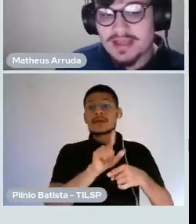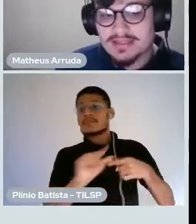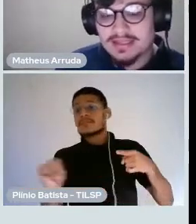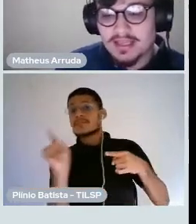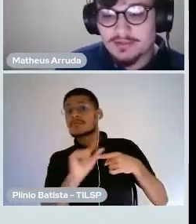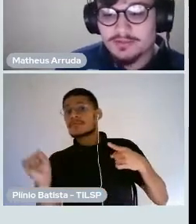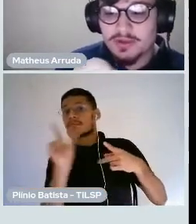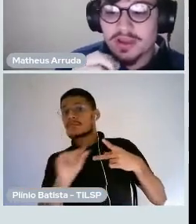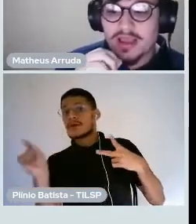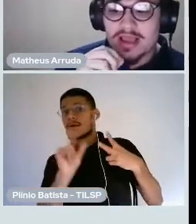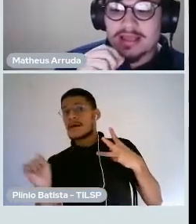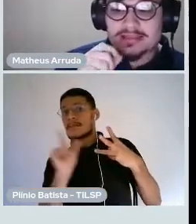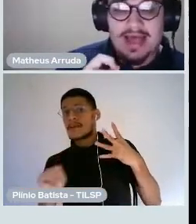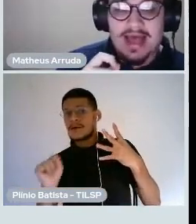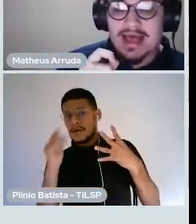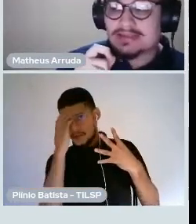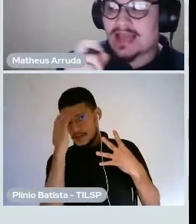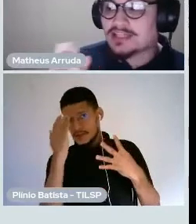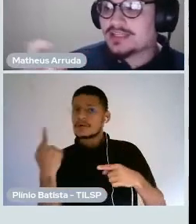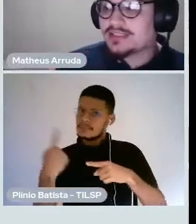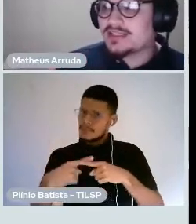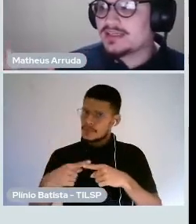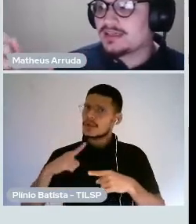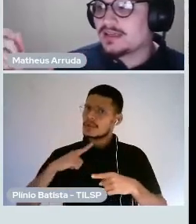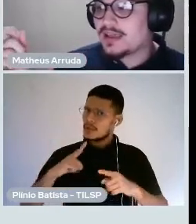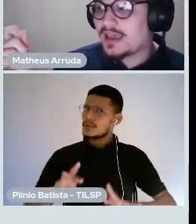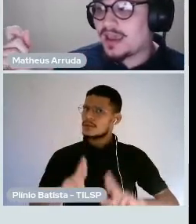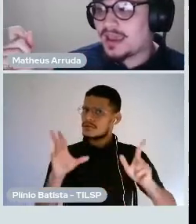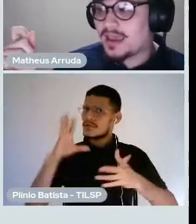fazer diferença dentro da taxa